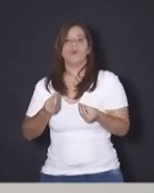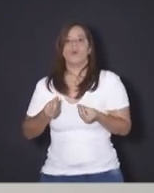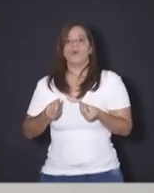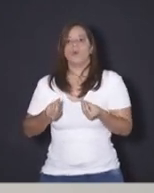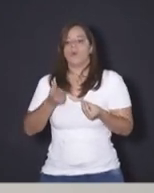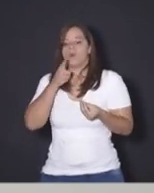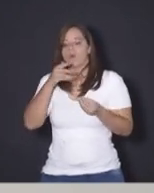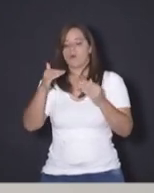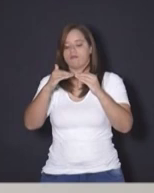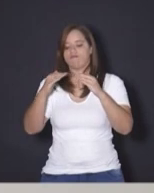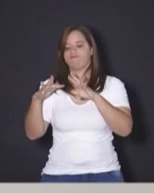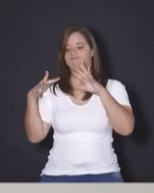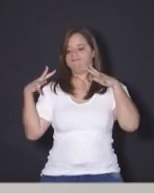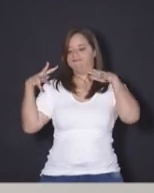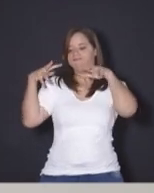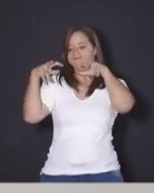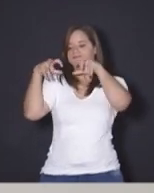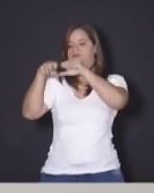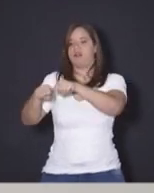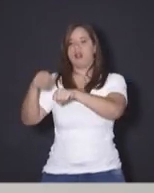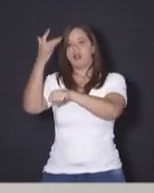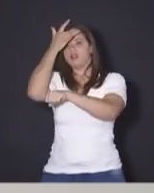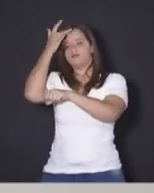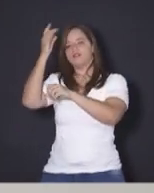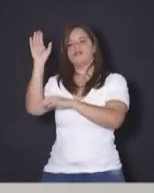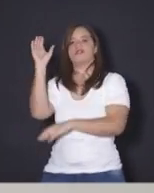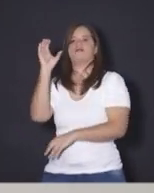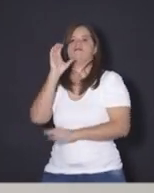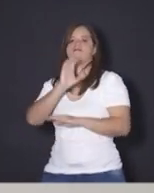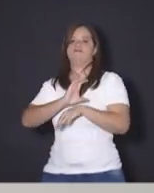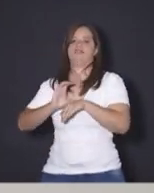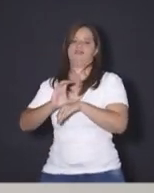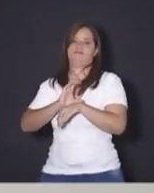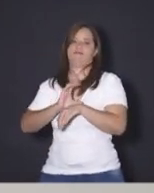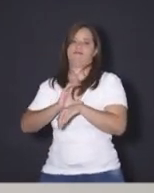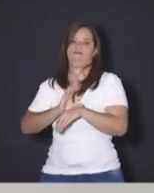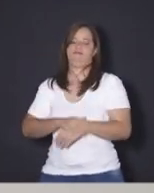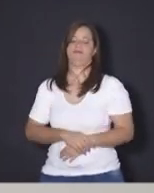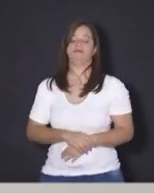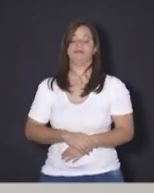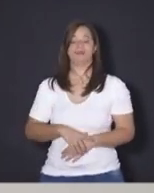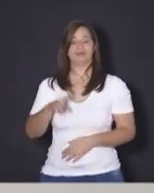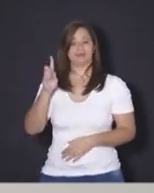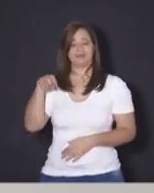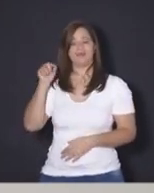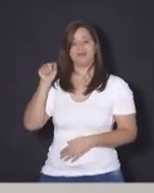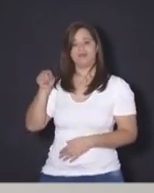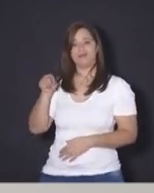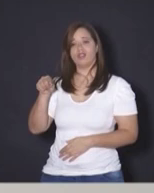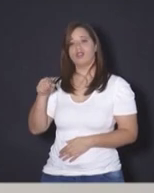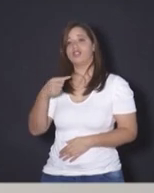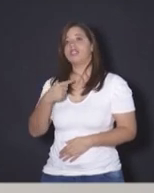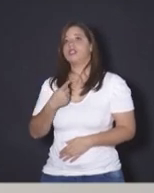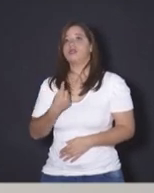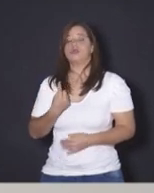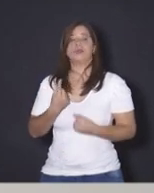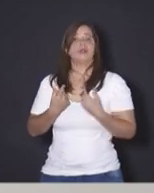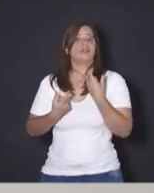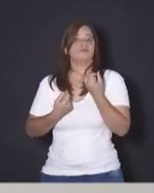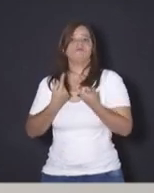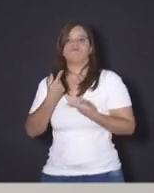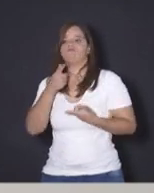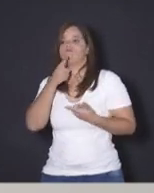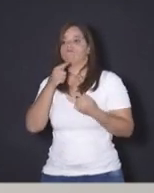dominar os outros até para sensibilizar os isso é um denominador